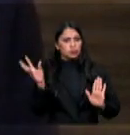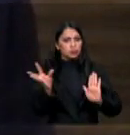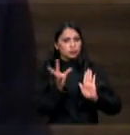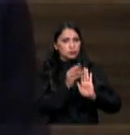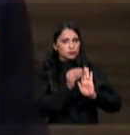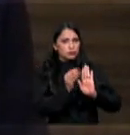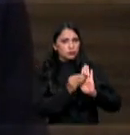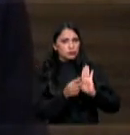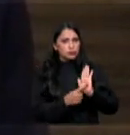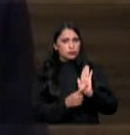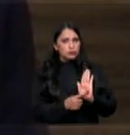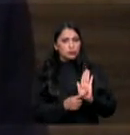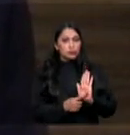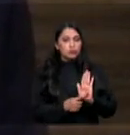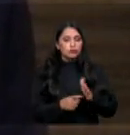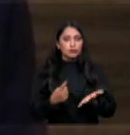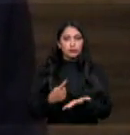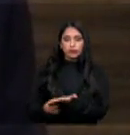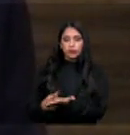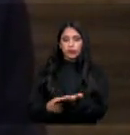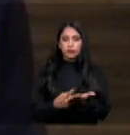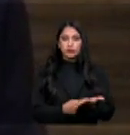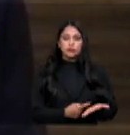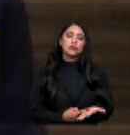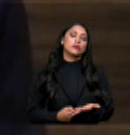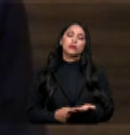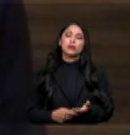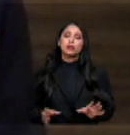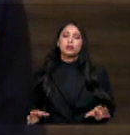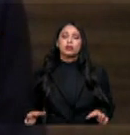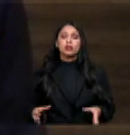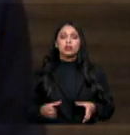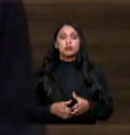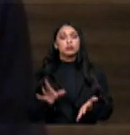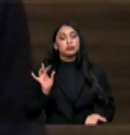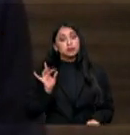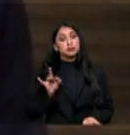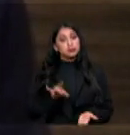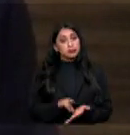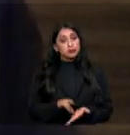cláusula prevista nos acordos coletivos, ela é válida,